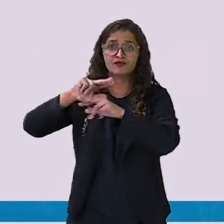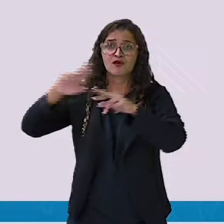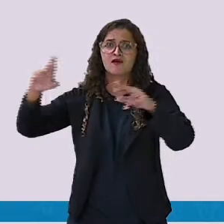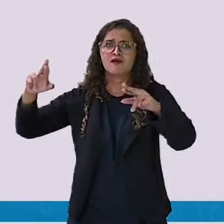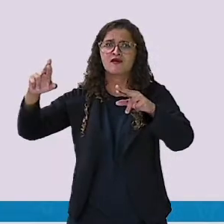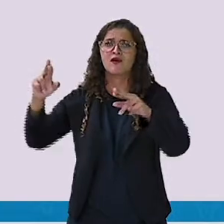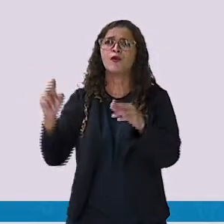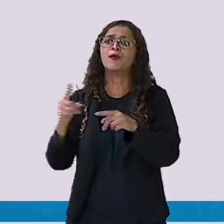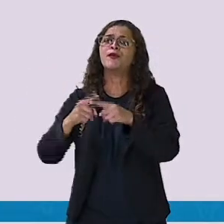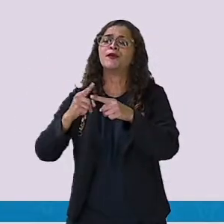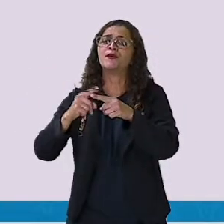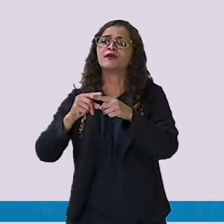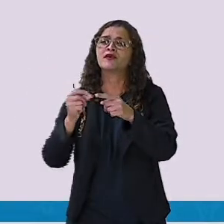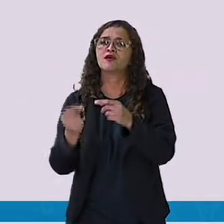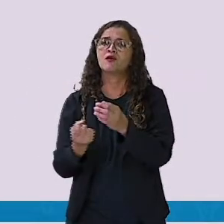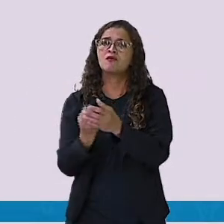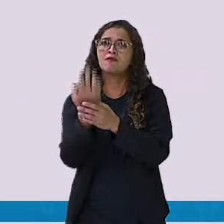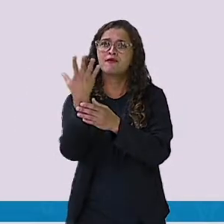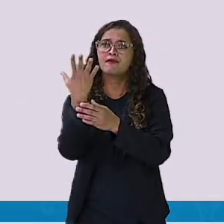altamente lucrativas.